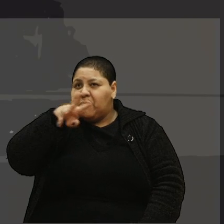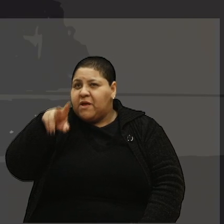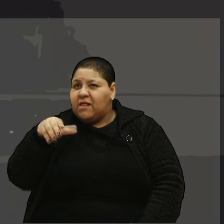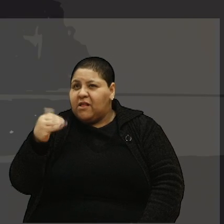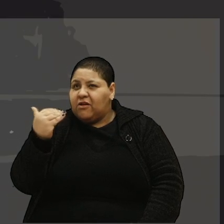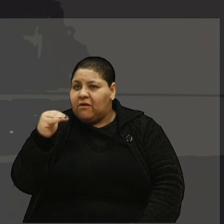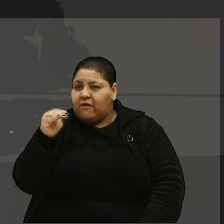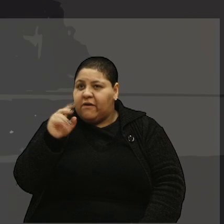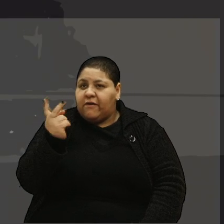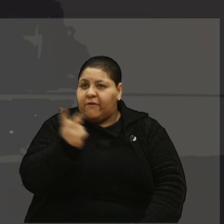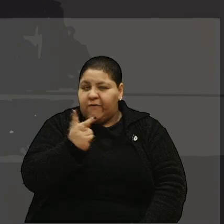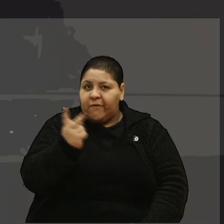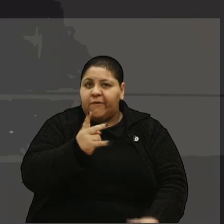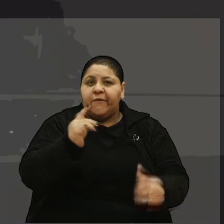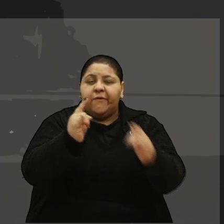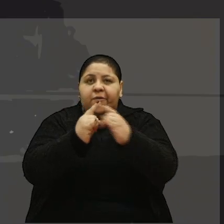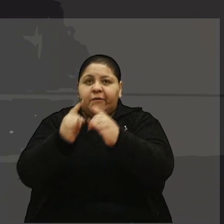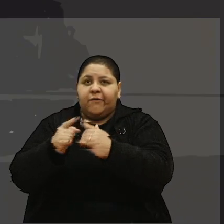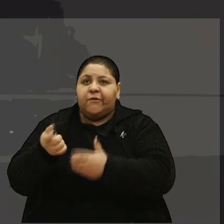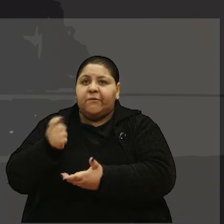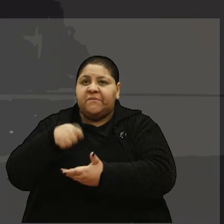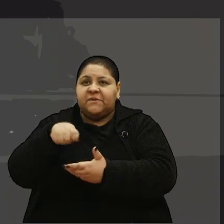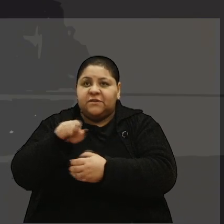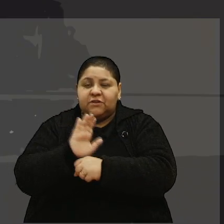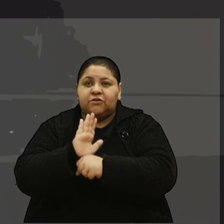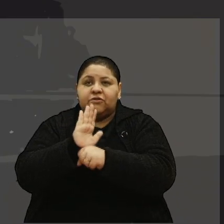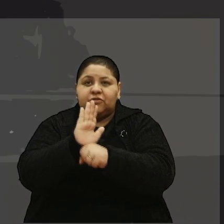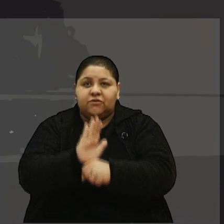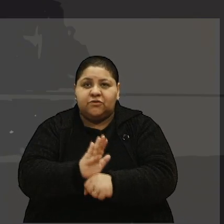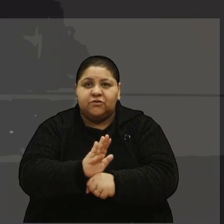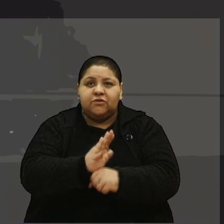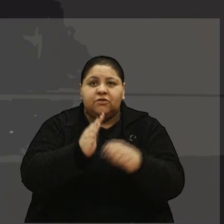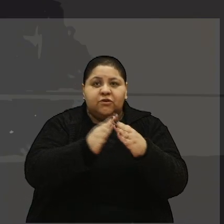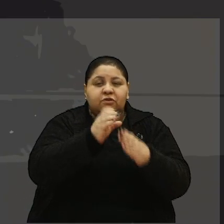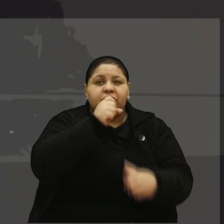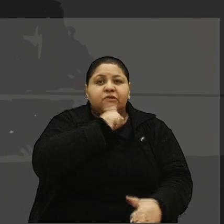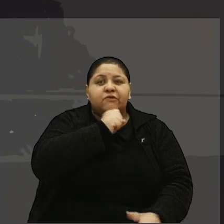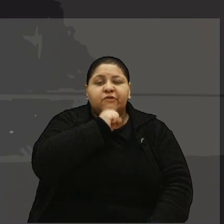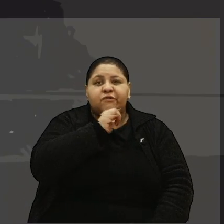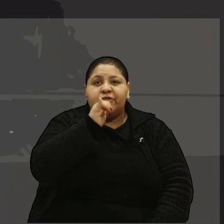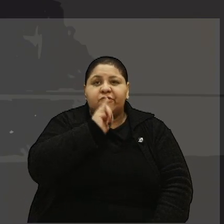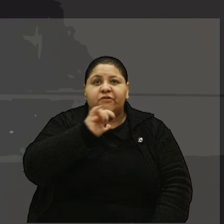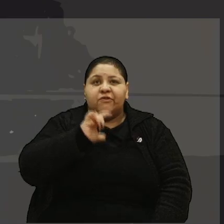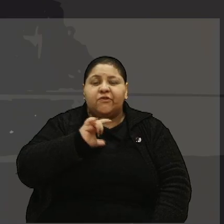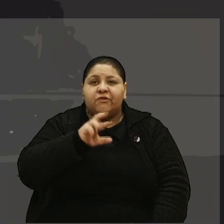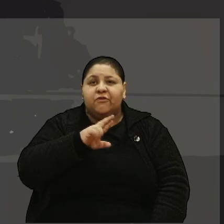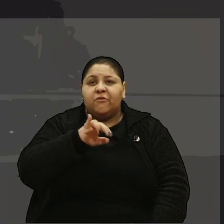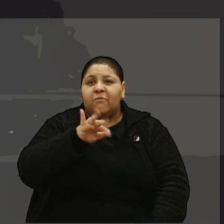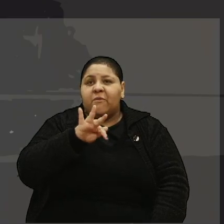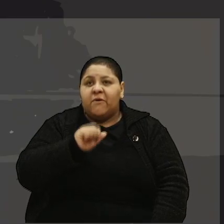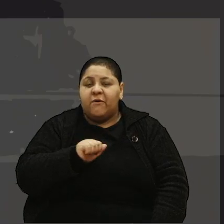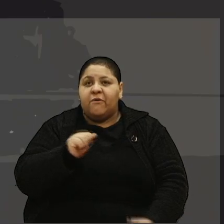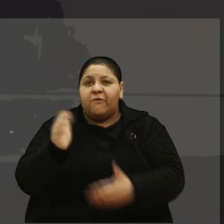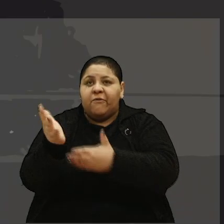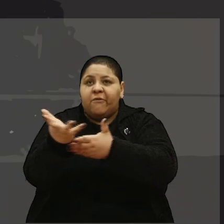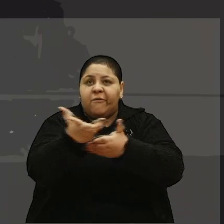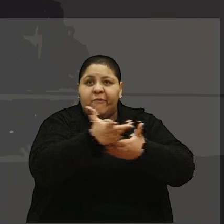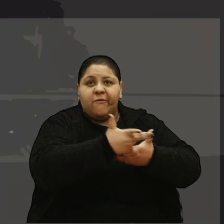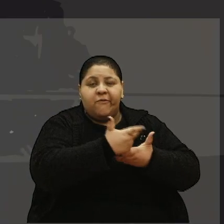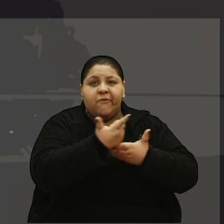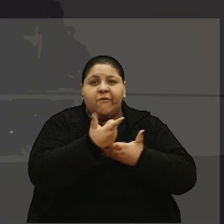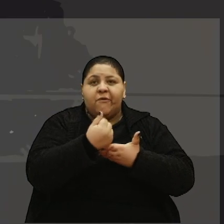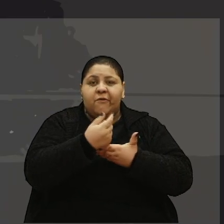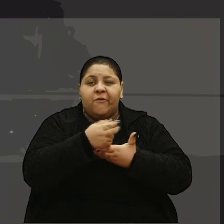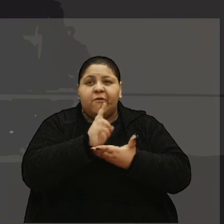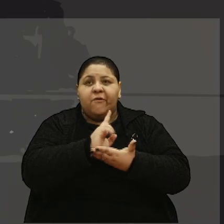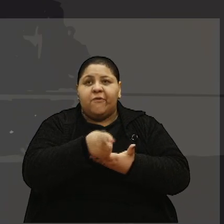2 instituições seguem precisando de ajuda. O Lar da Velhice, por exemplo, tem uma rifa para arrecadação de fundo para